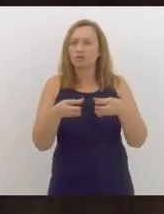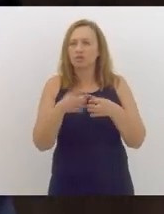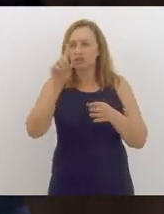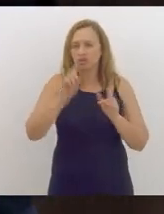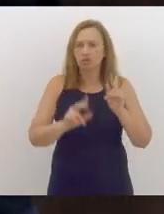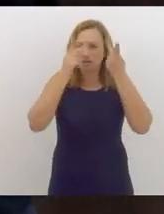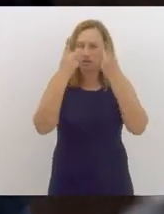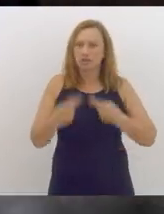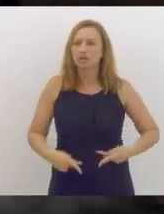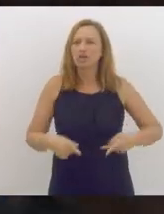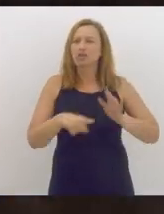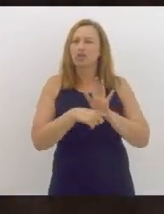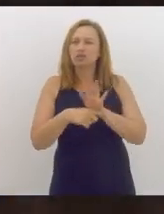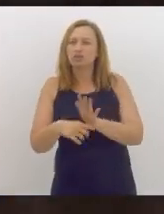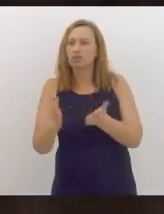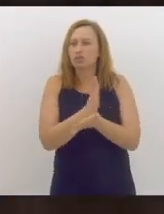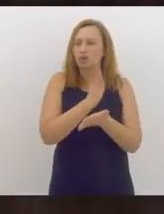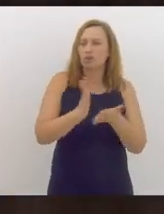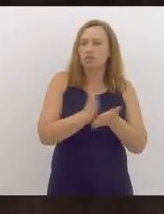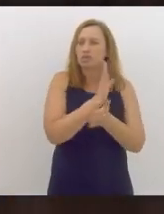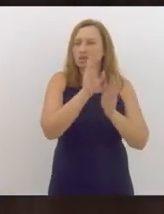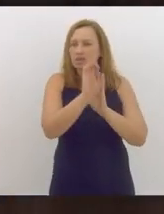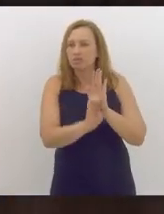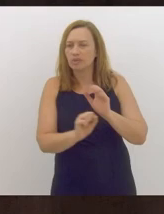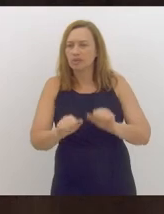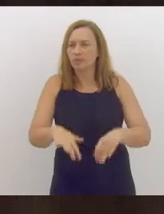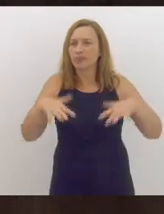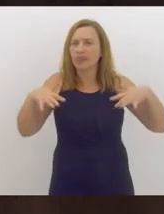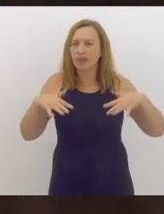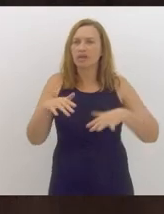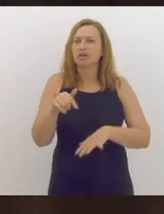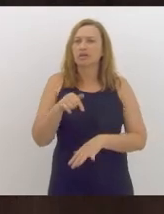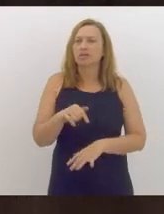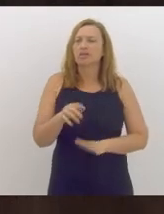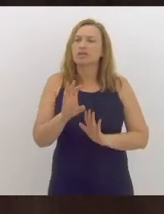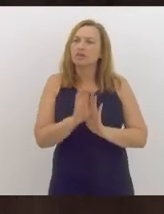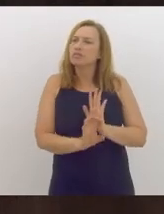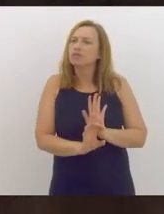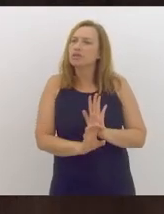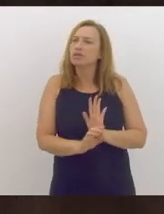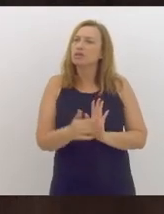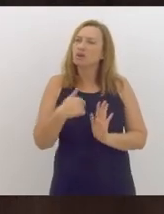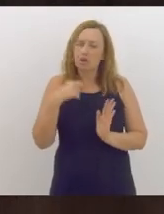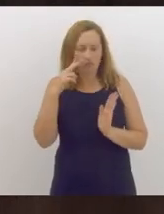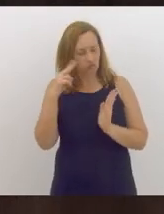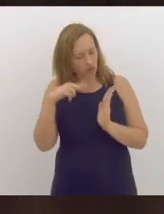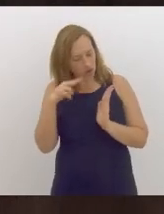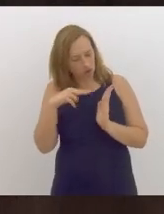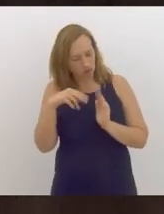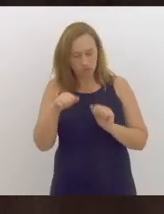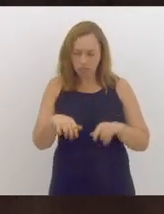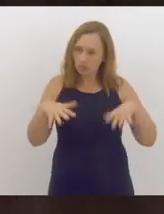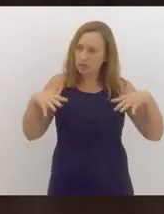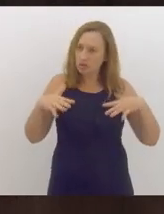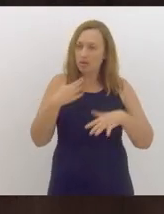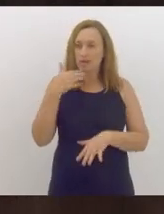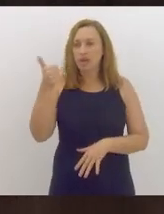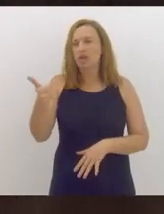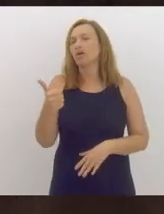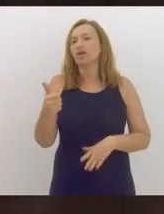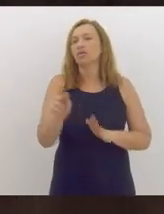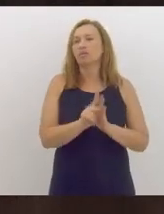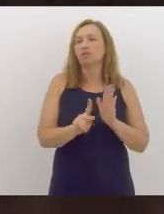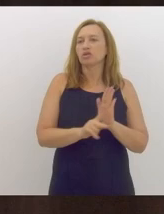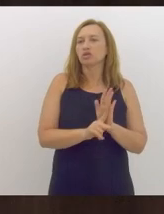Humanos contribuiu com algumas emendas para o plenário, e há aqui emendas que, ao meu ver, do plenário, melhoram o